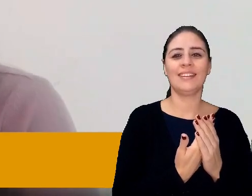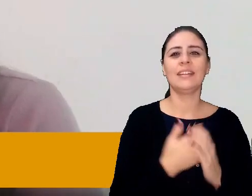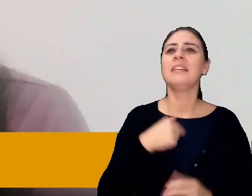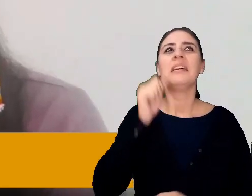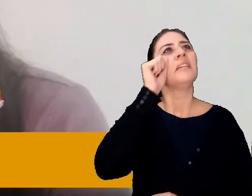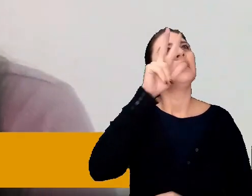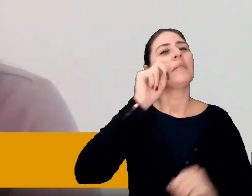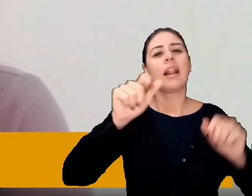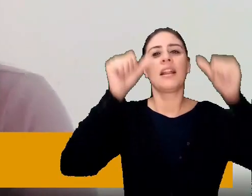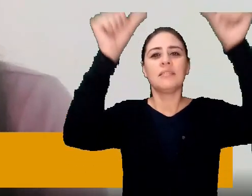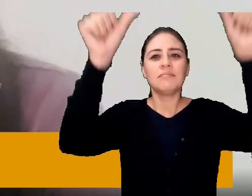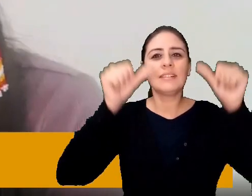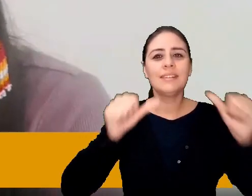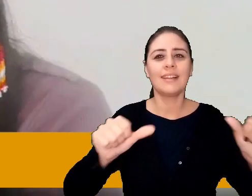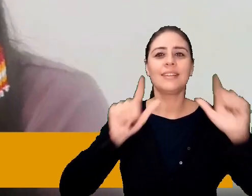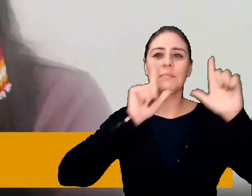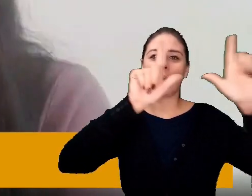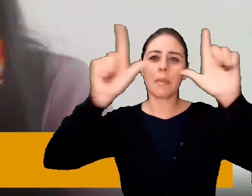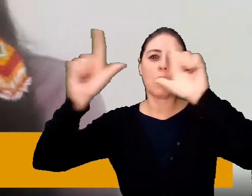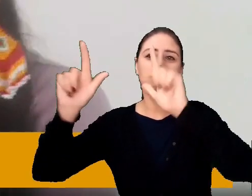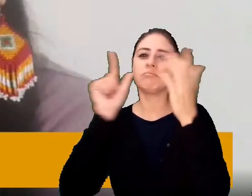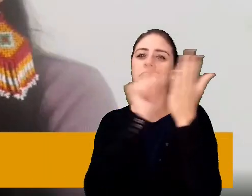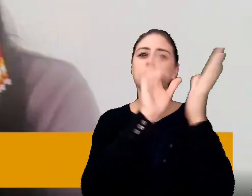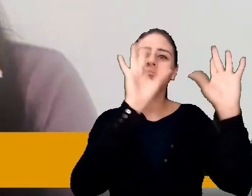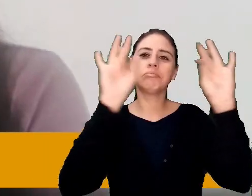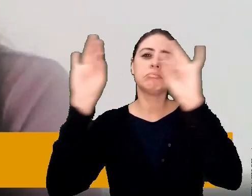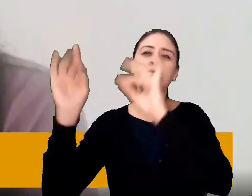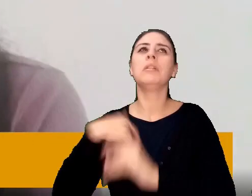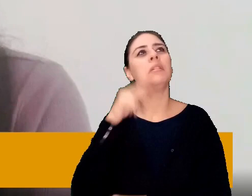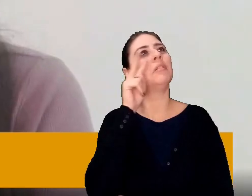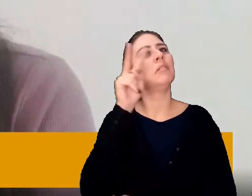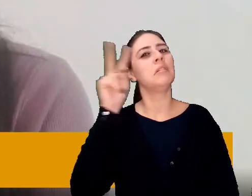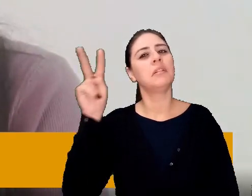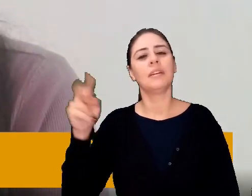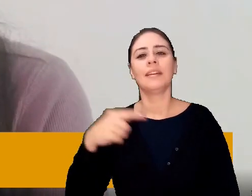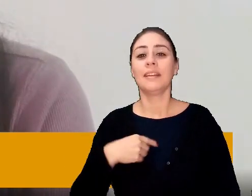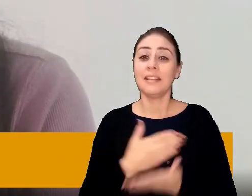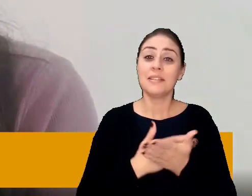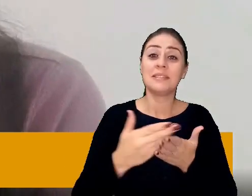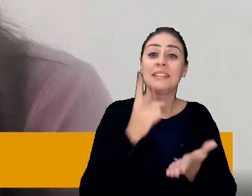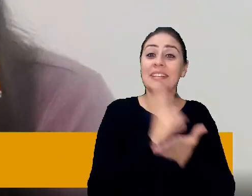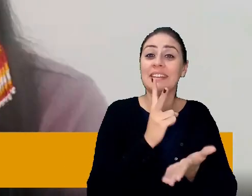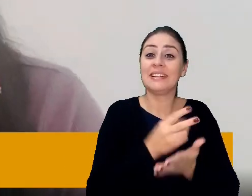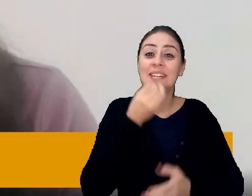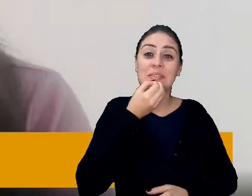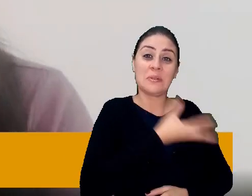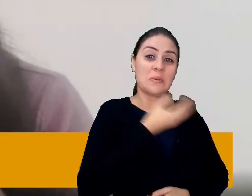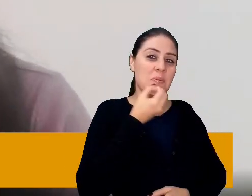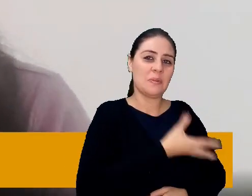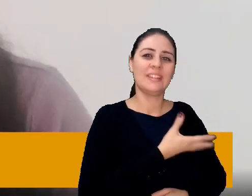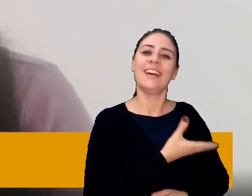comparar com o Caingangue, né? Aí eu começava a perguntar para eles lá. E cada lugar que eu ia e via o mais velho, eu já ia